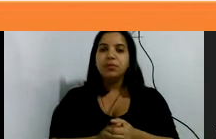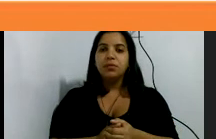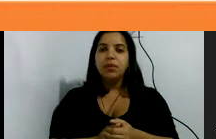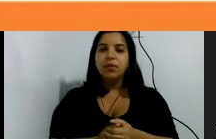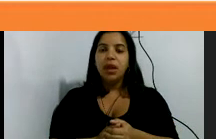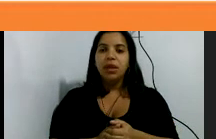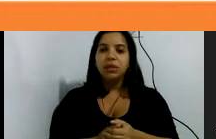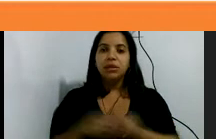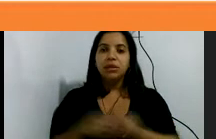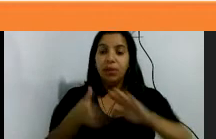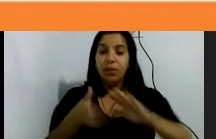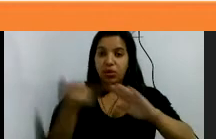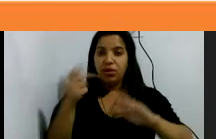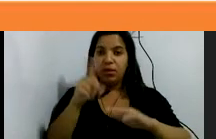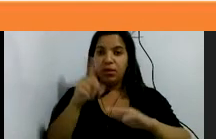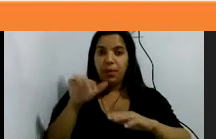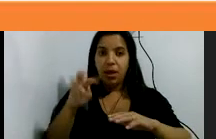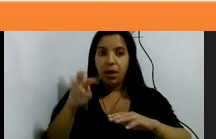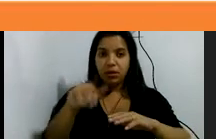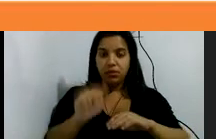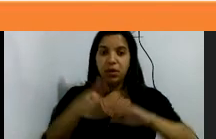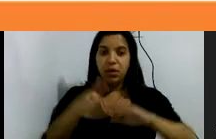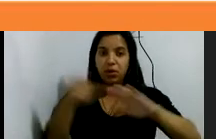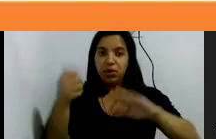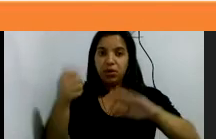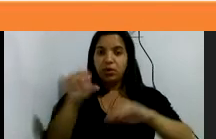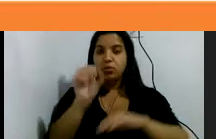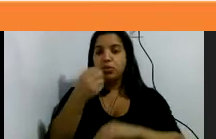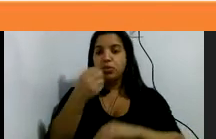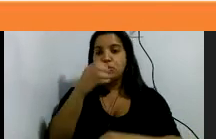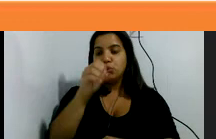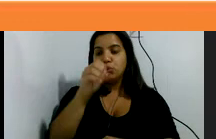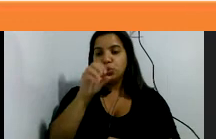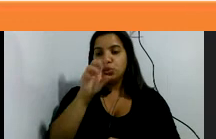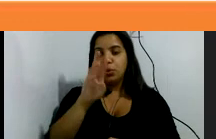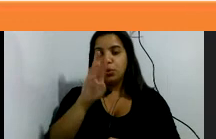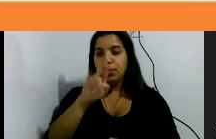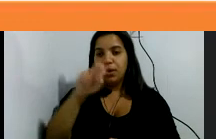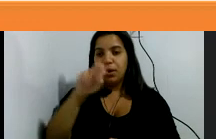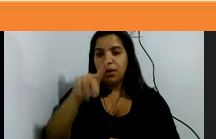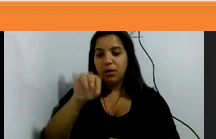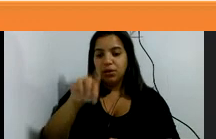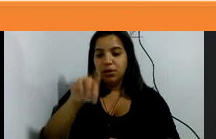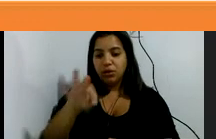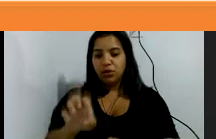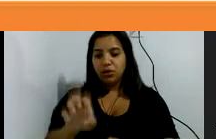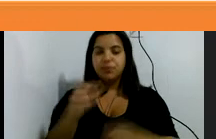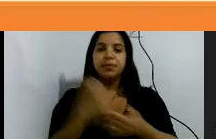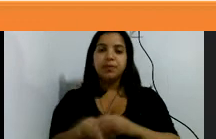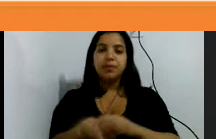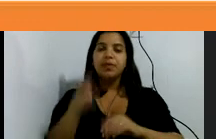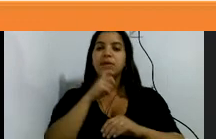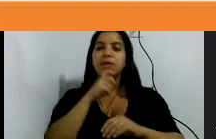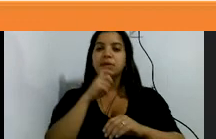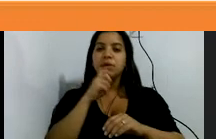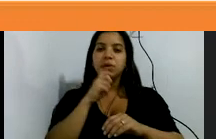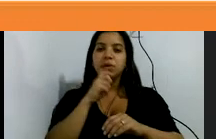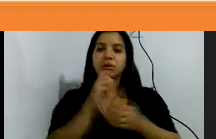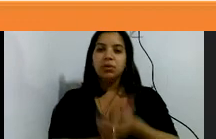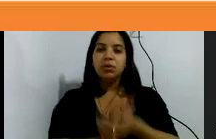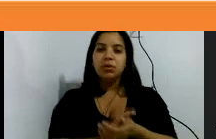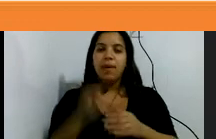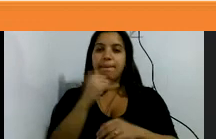e remoção do sobrenadante. Então, essas bolsas elas ficam congeladas a temperaturas inferiores a